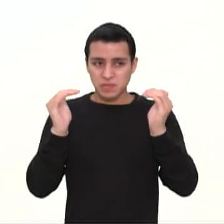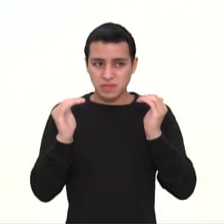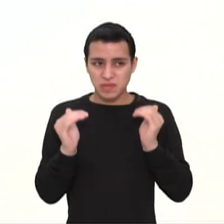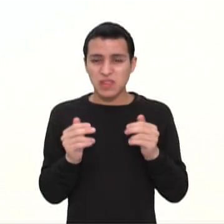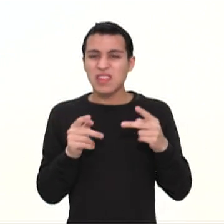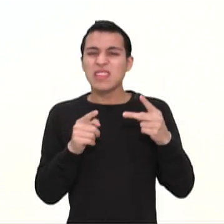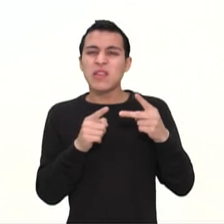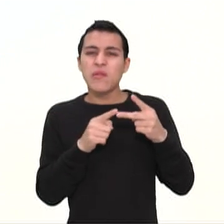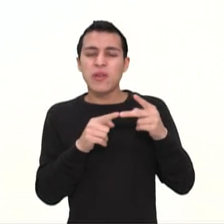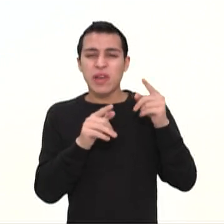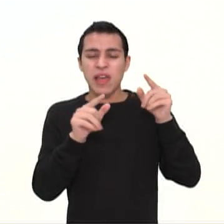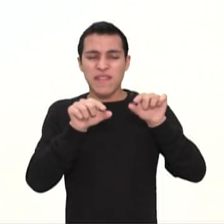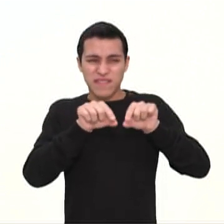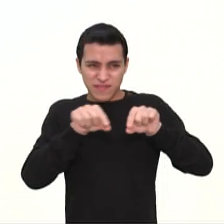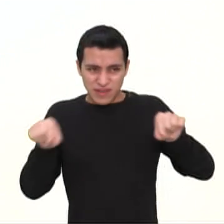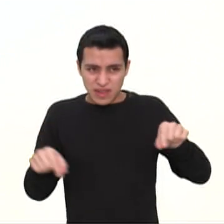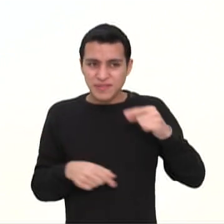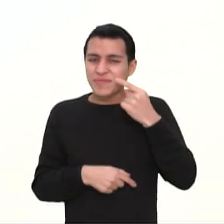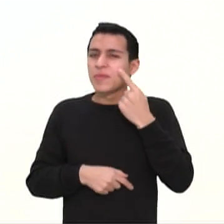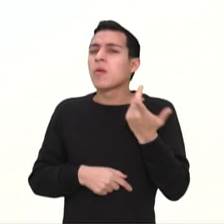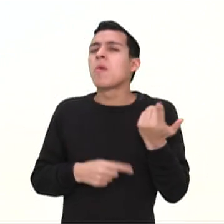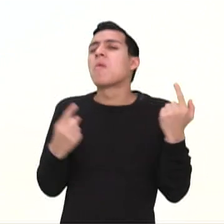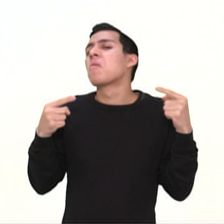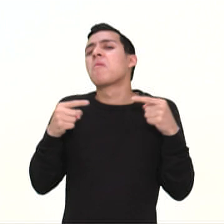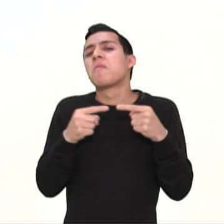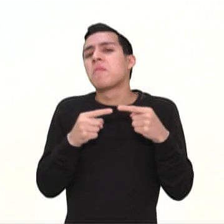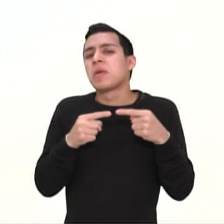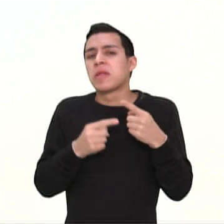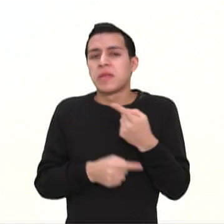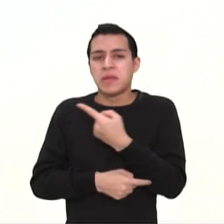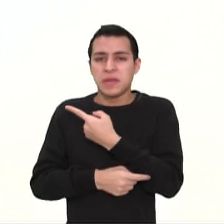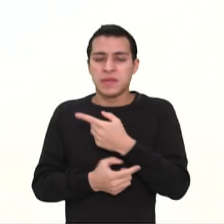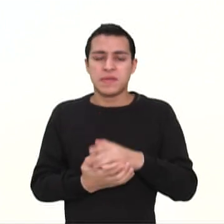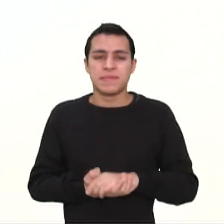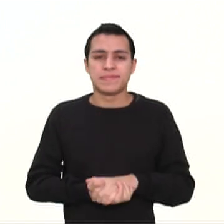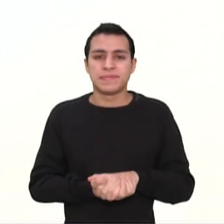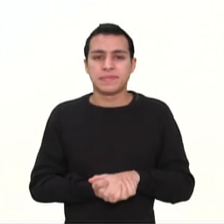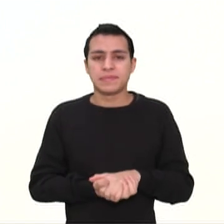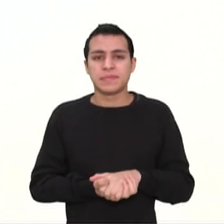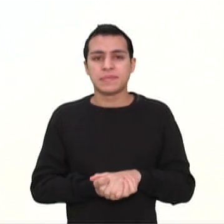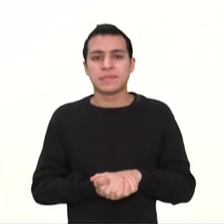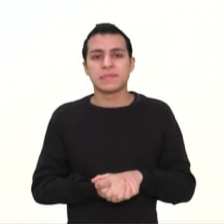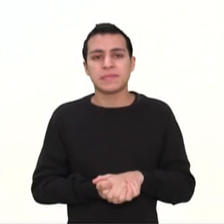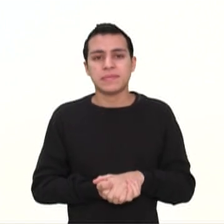a movie. Duas alternativas, may seen or may see.